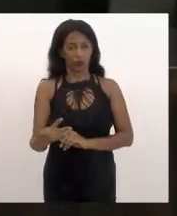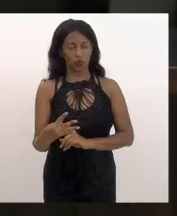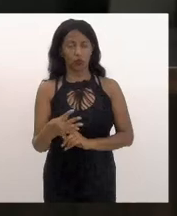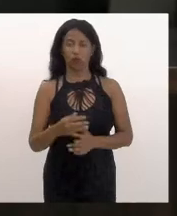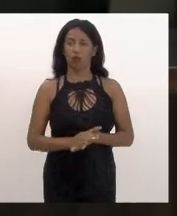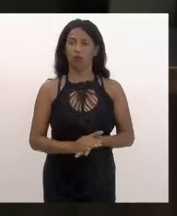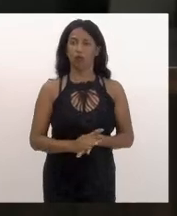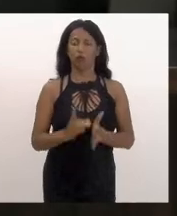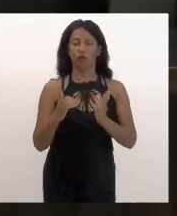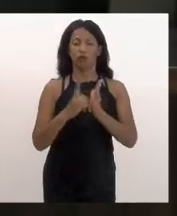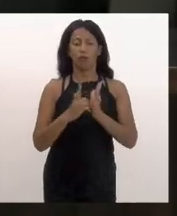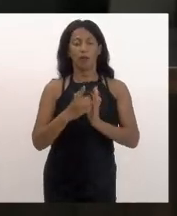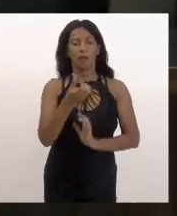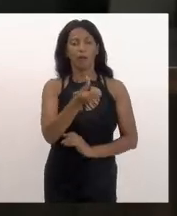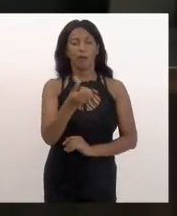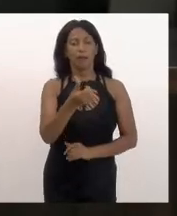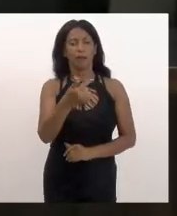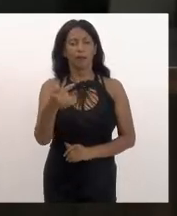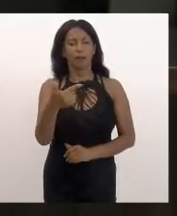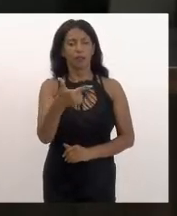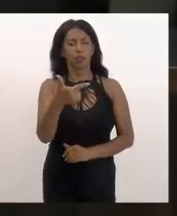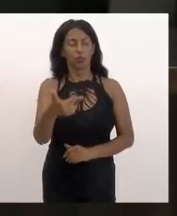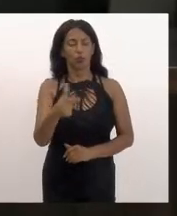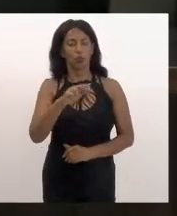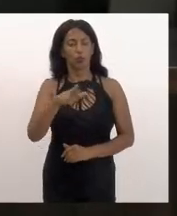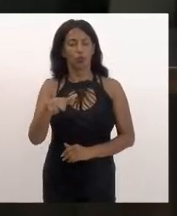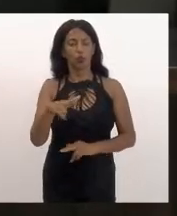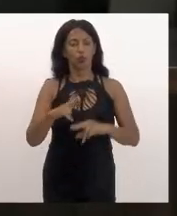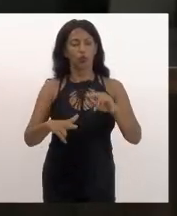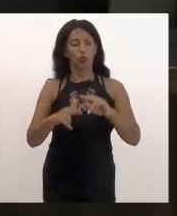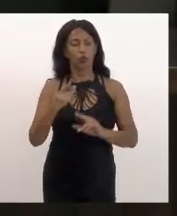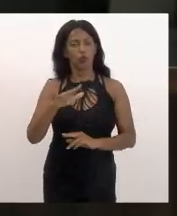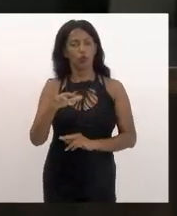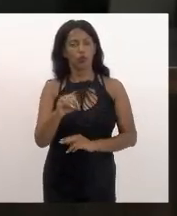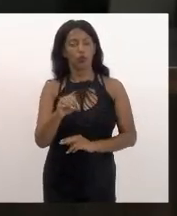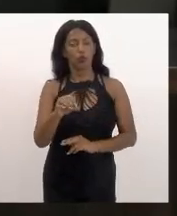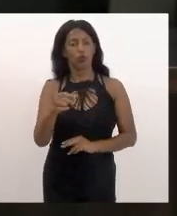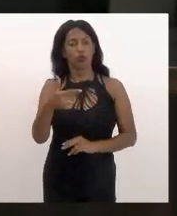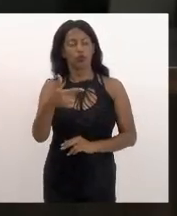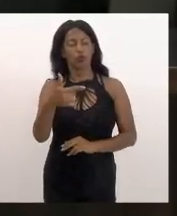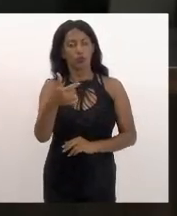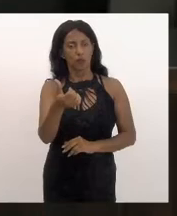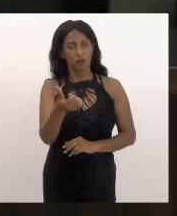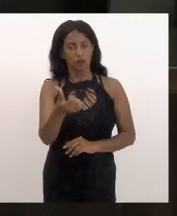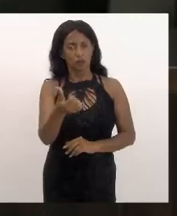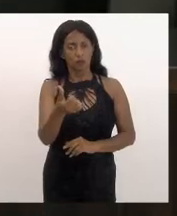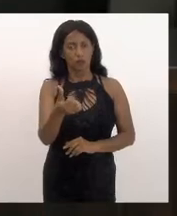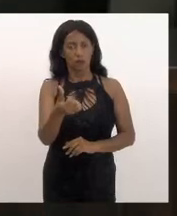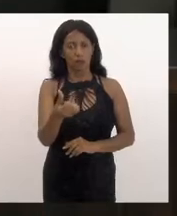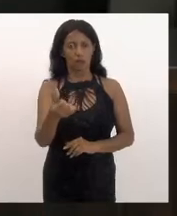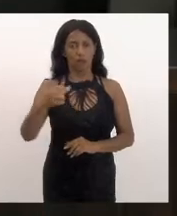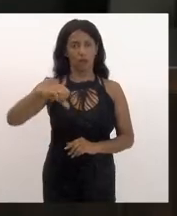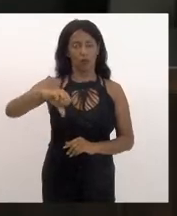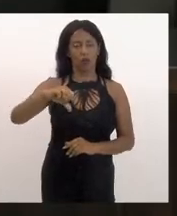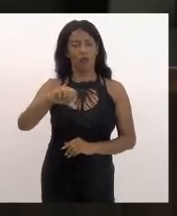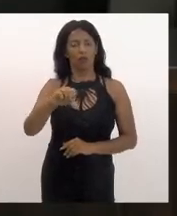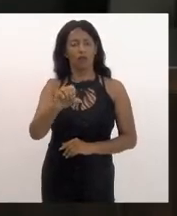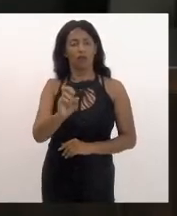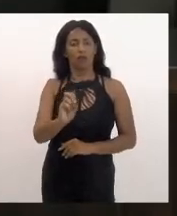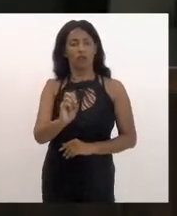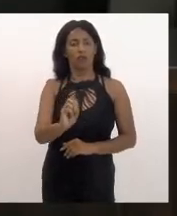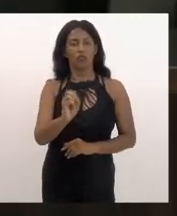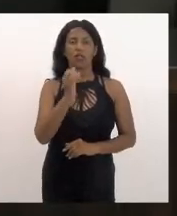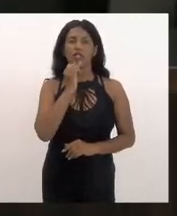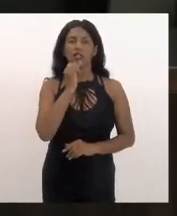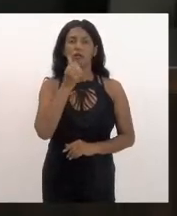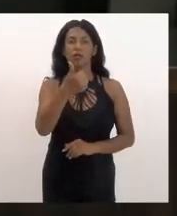24.1 do Decreto-Lei 667, de 2 de julho de 69, acrescentado pela Lei 13.954, 16 de dezembro